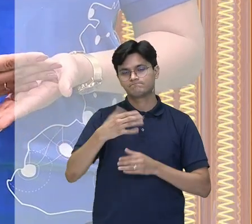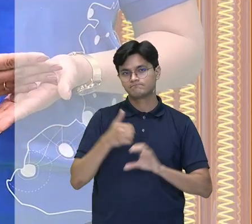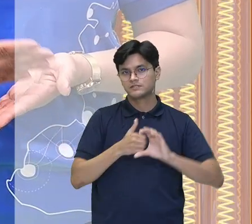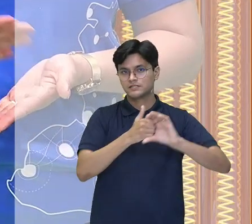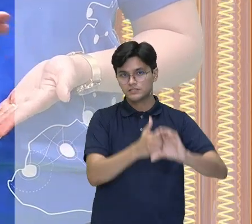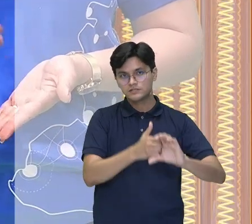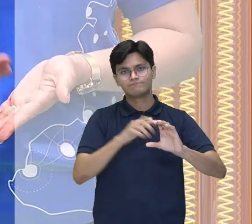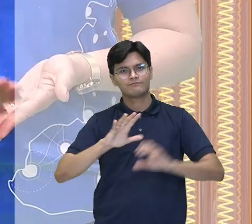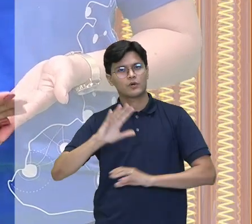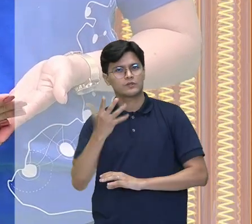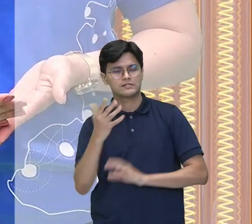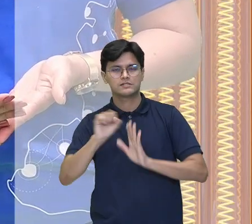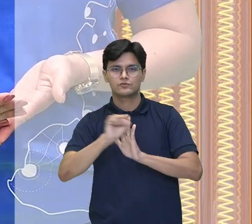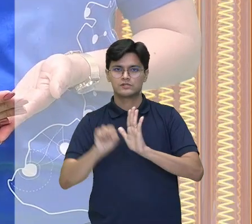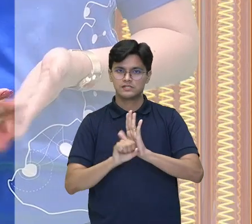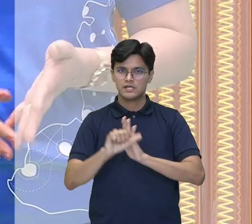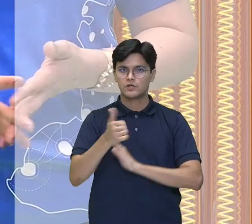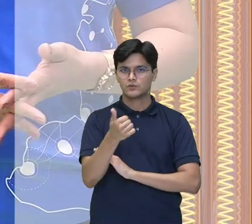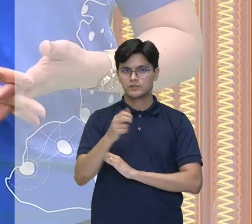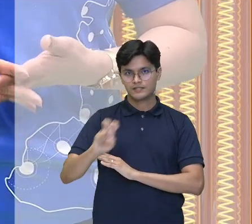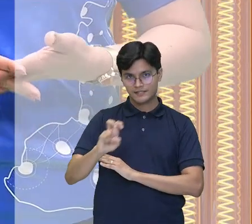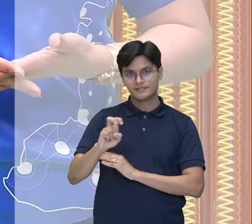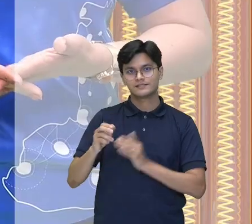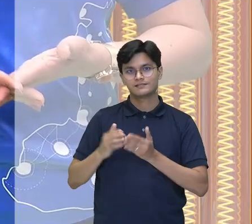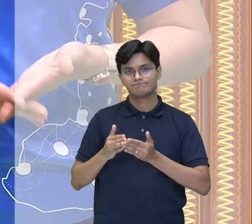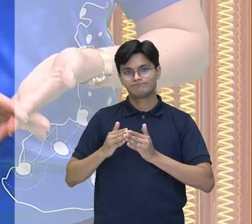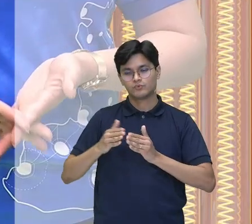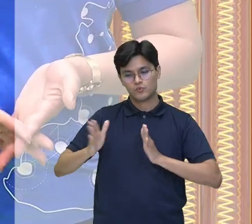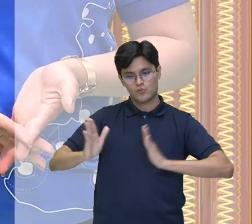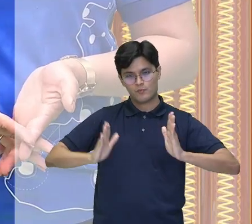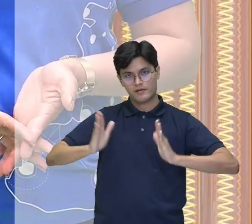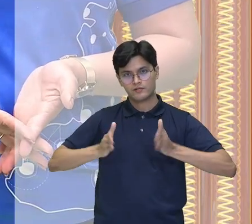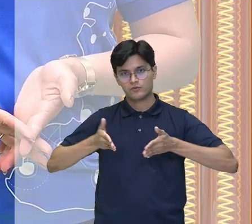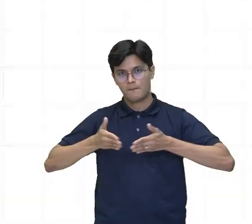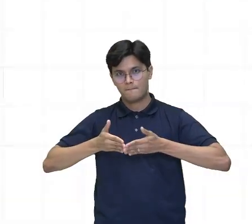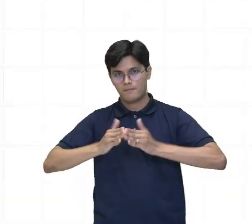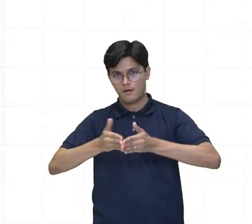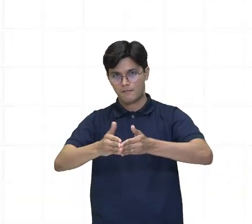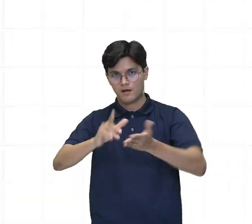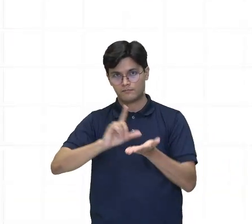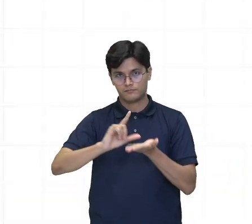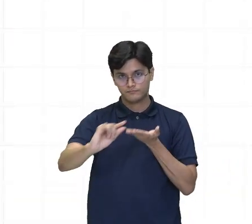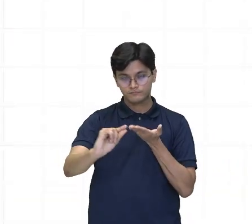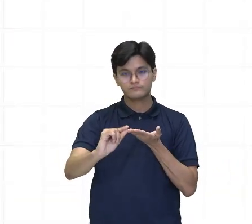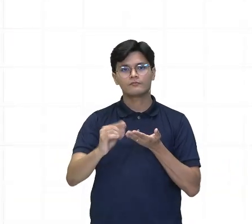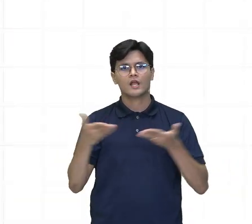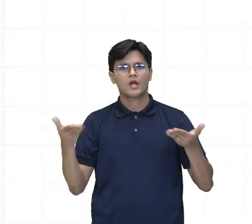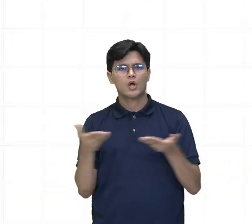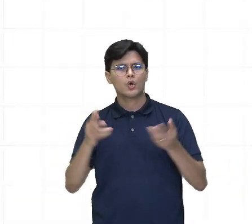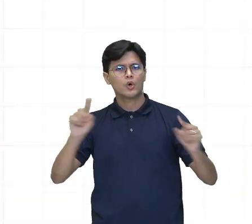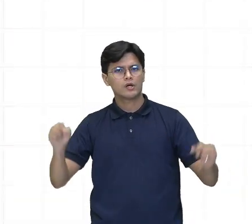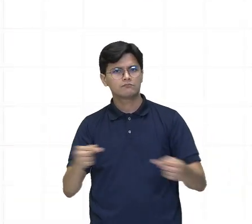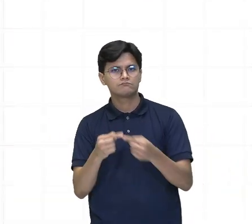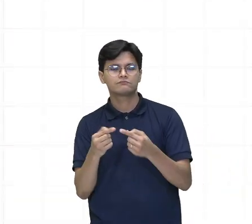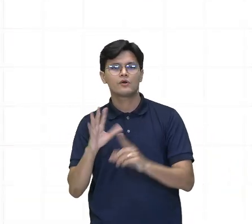dos europeus com as grandes navegações. Em relação à arte, nós vamos verificar agora,